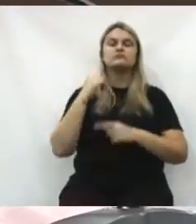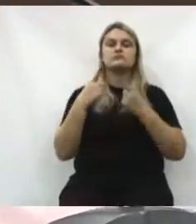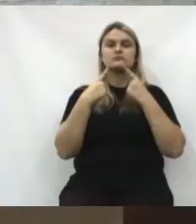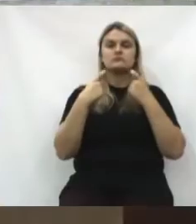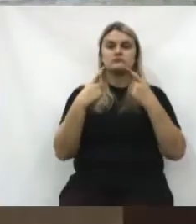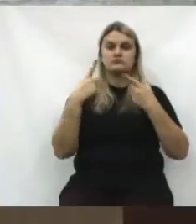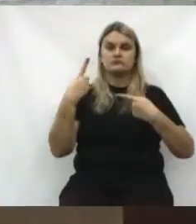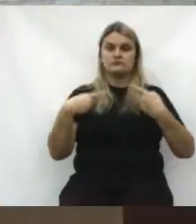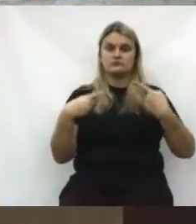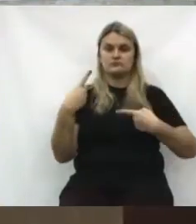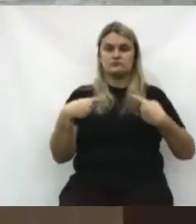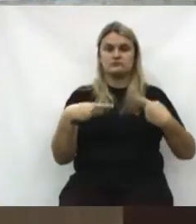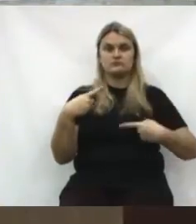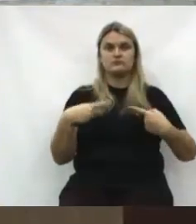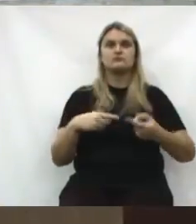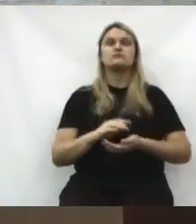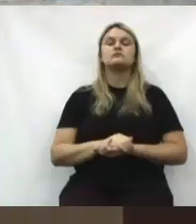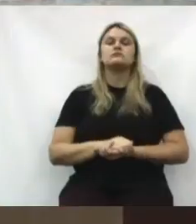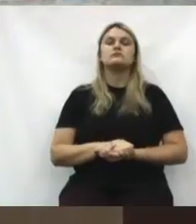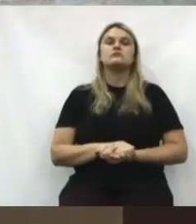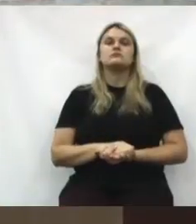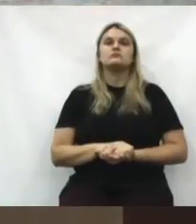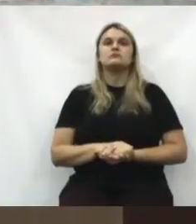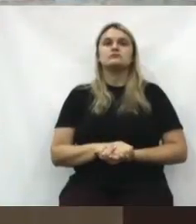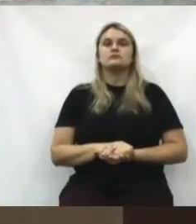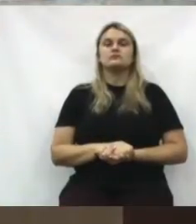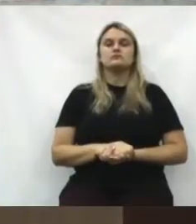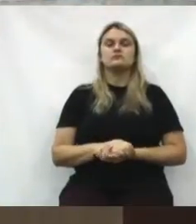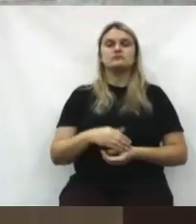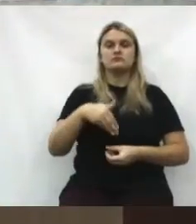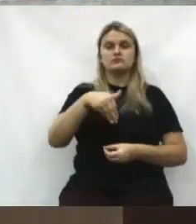pedestres. Em discussão.